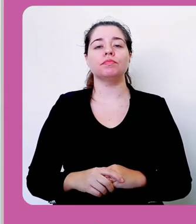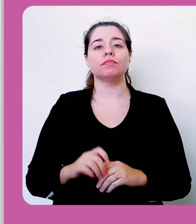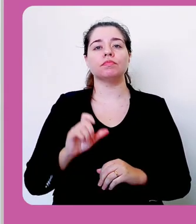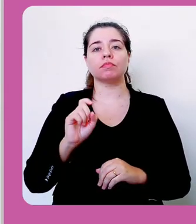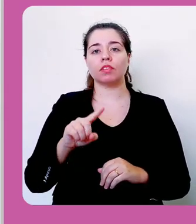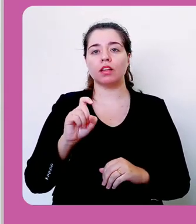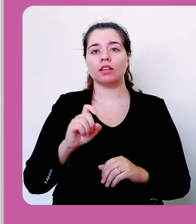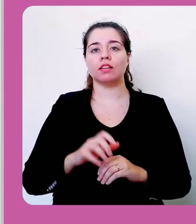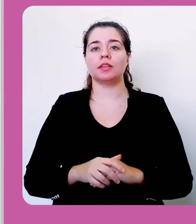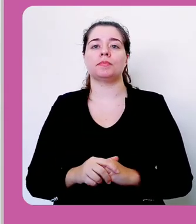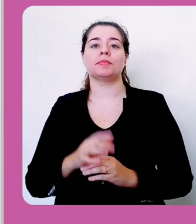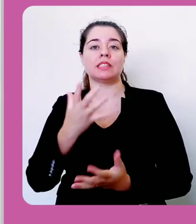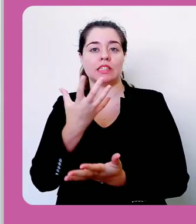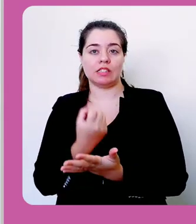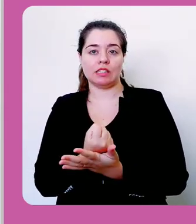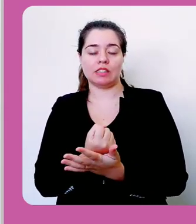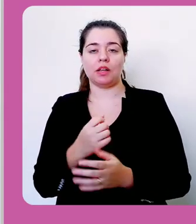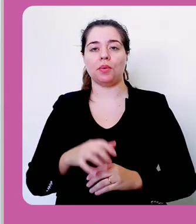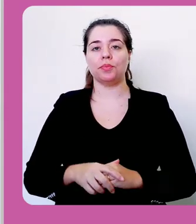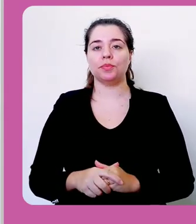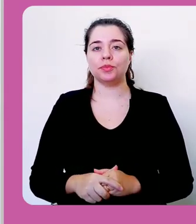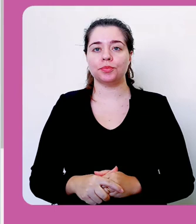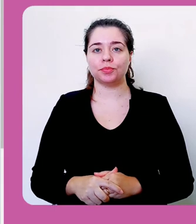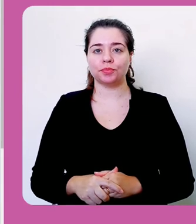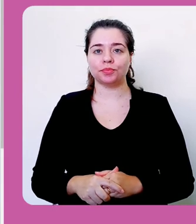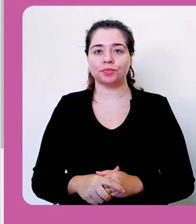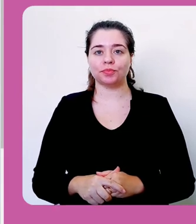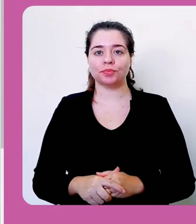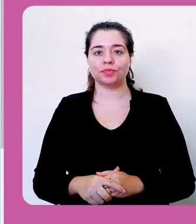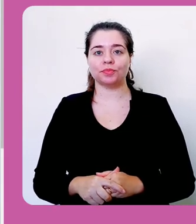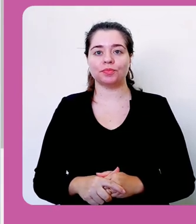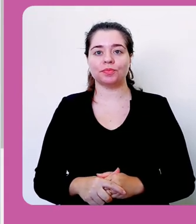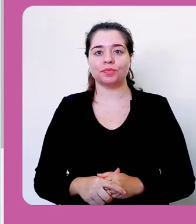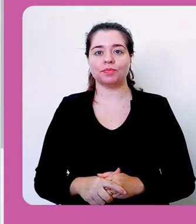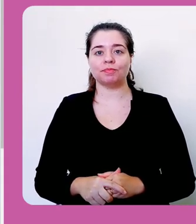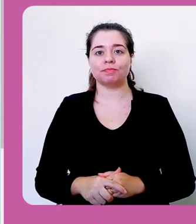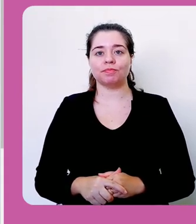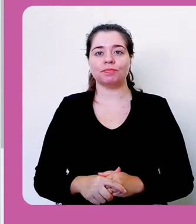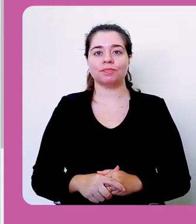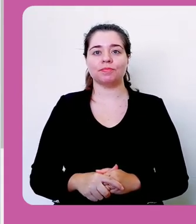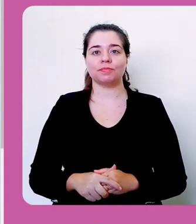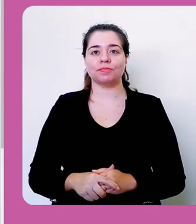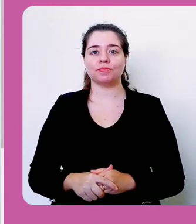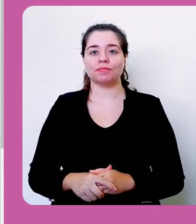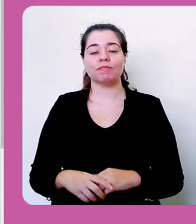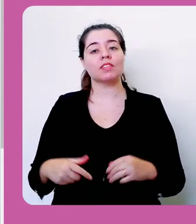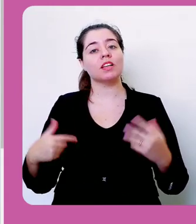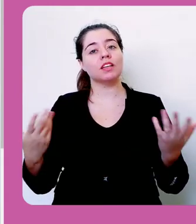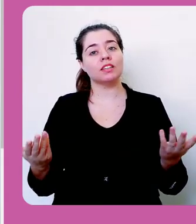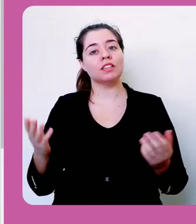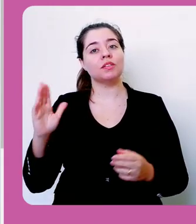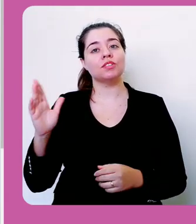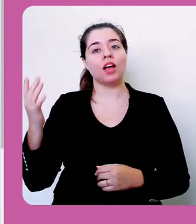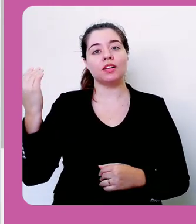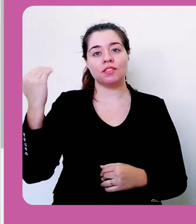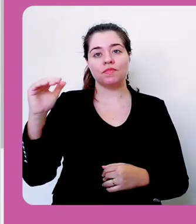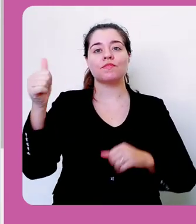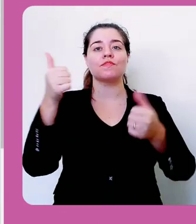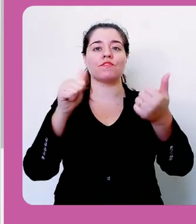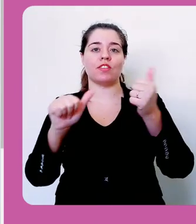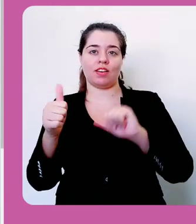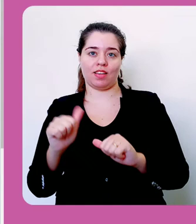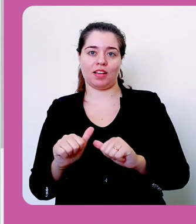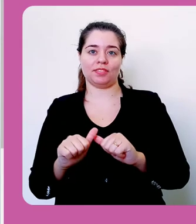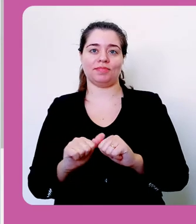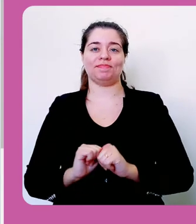aqui a submissão. Então, notifiquei, foi avaliado. É assim que vocês